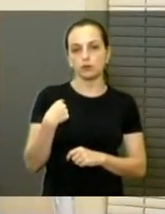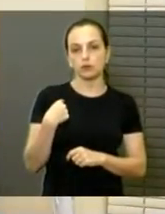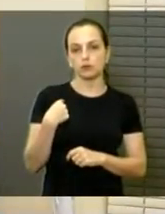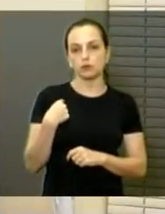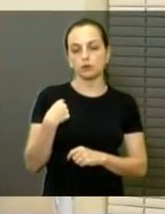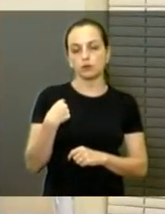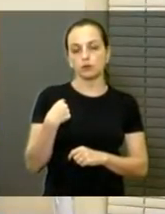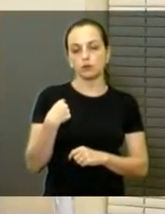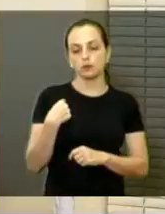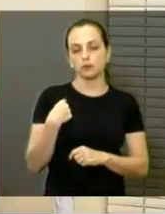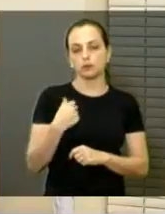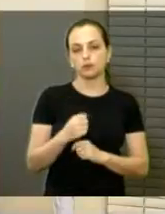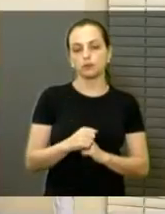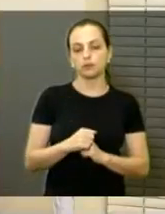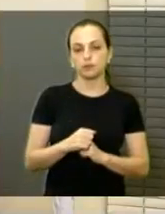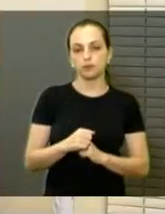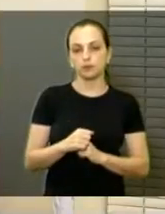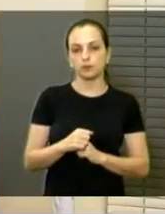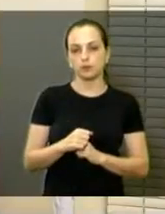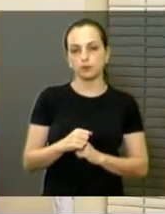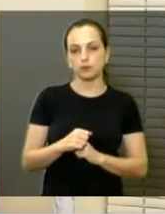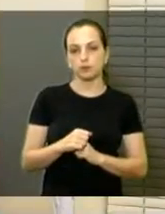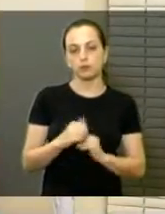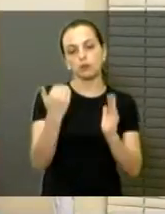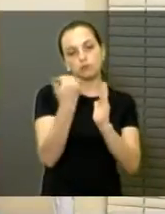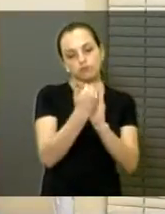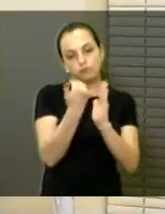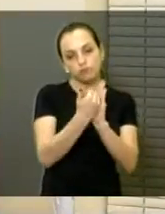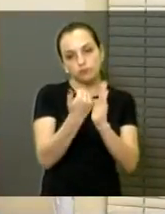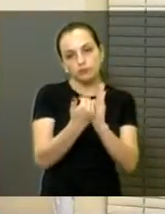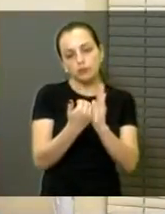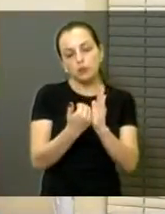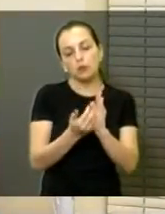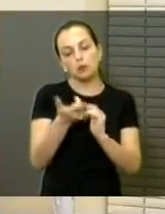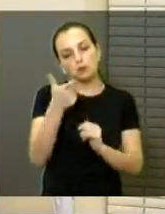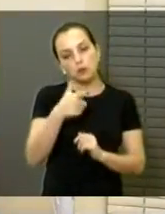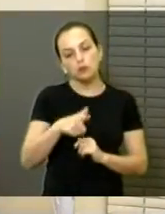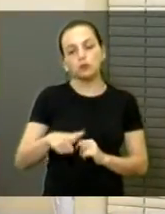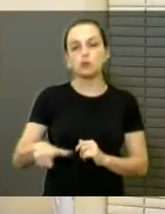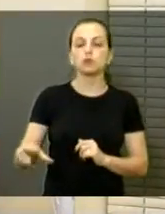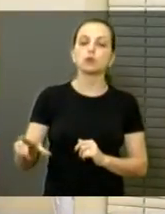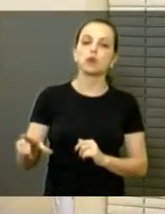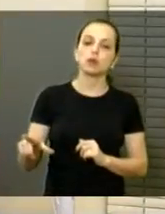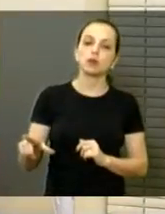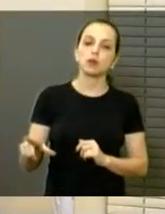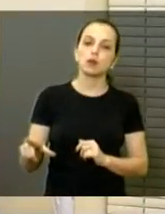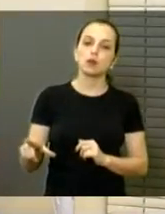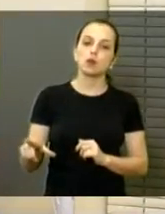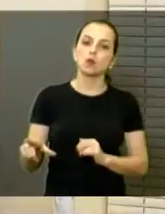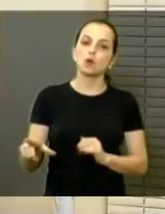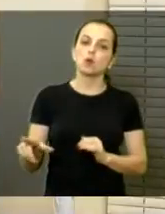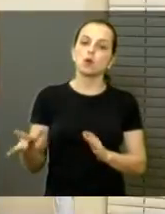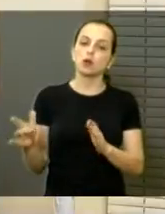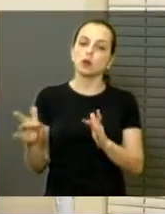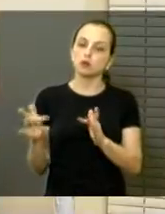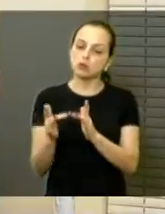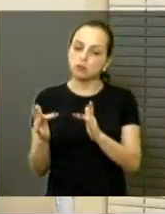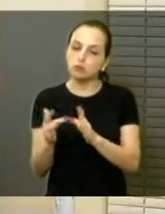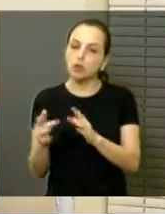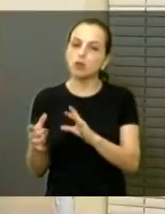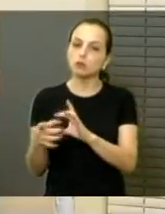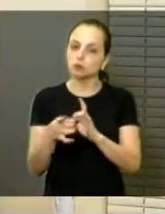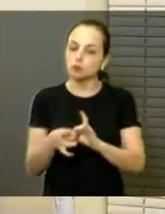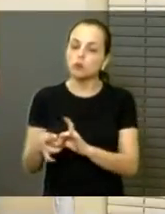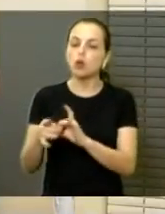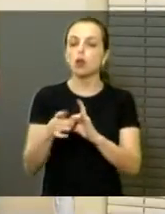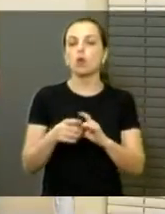estabeleceu que vamos continuar comprometidos com o atual governo, visto que fomos